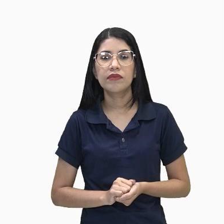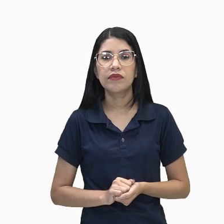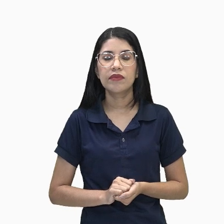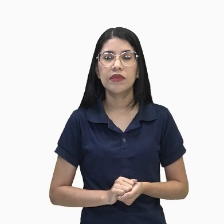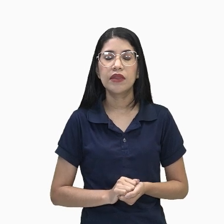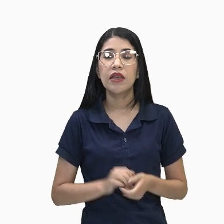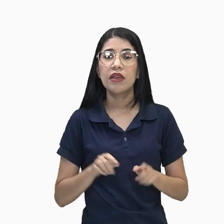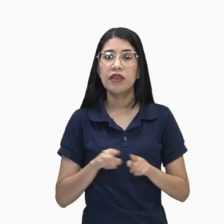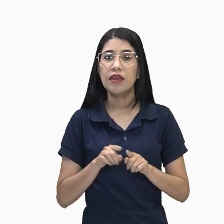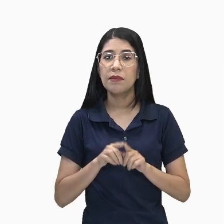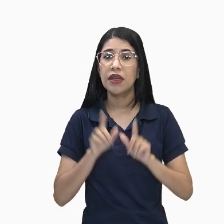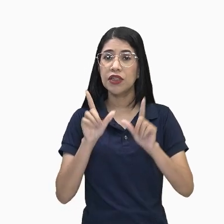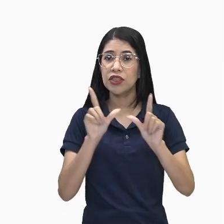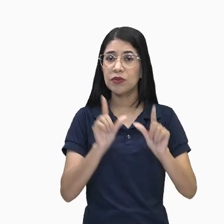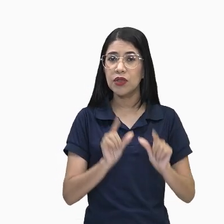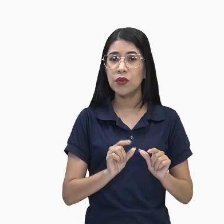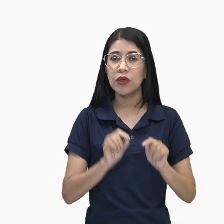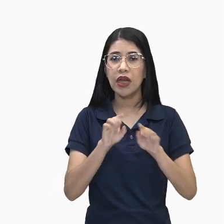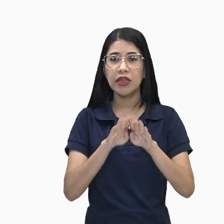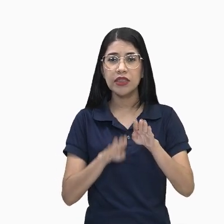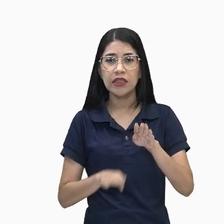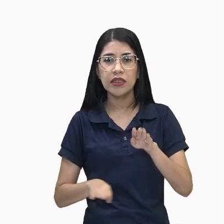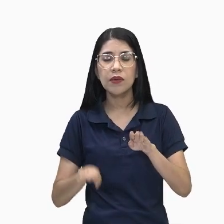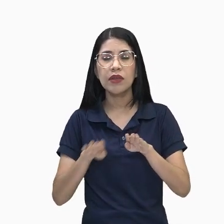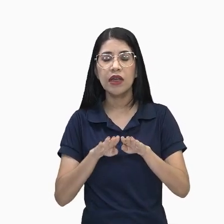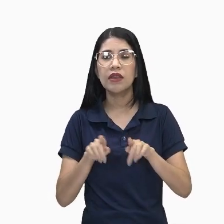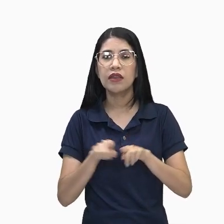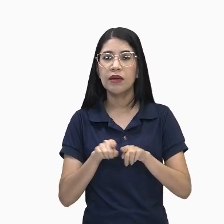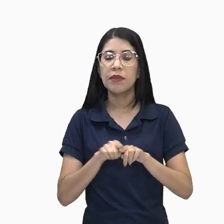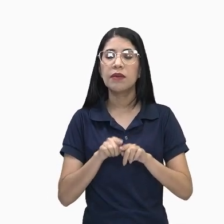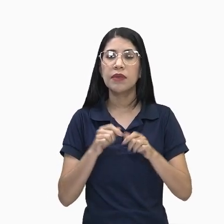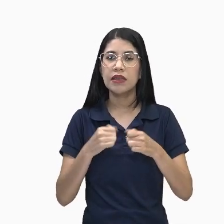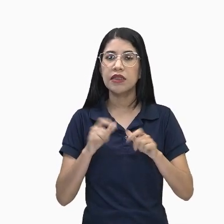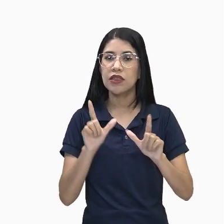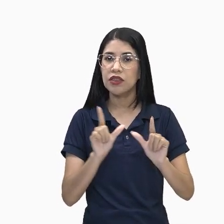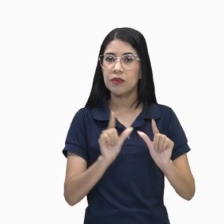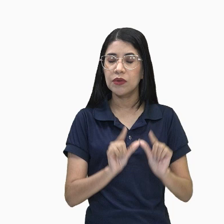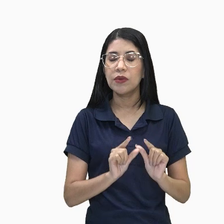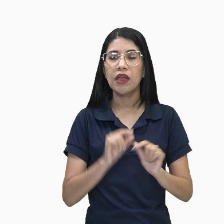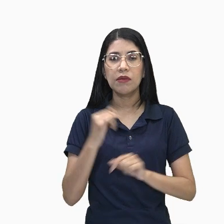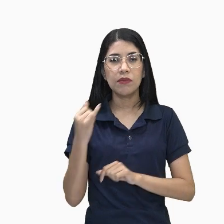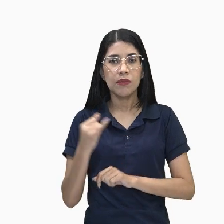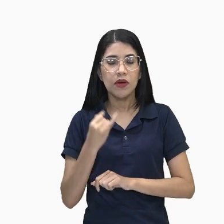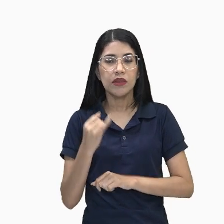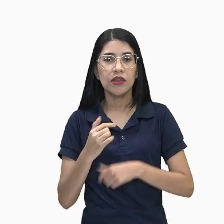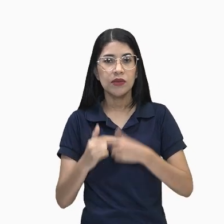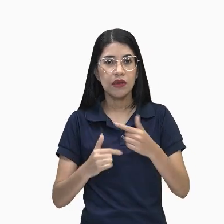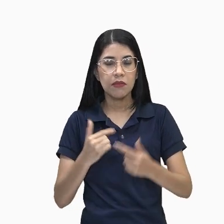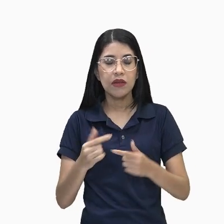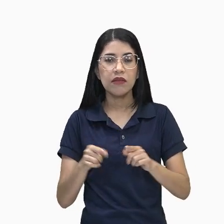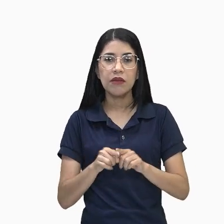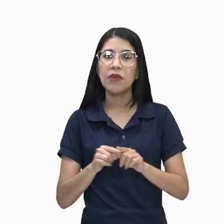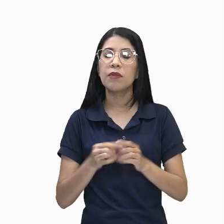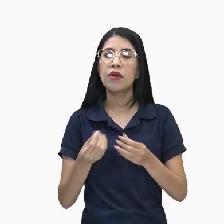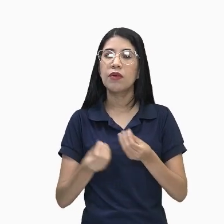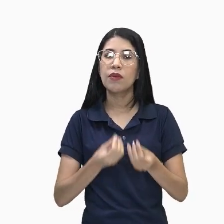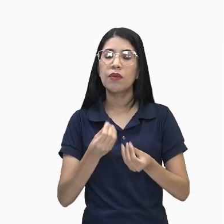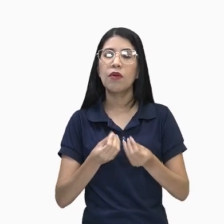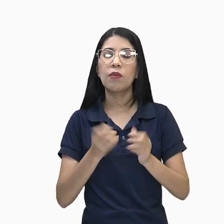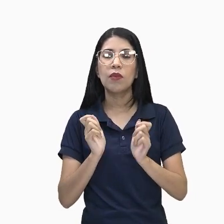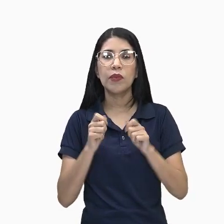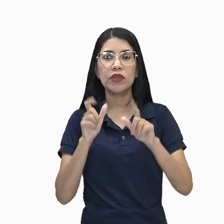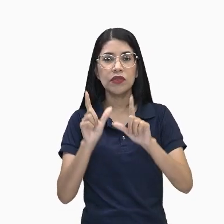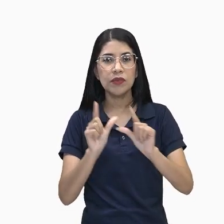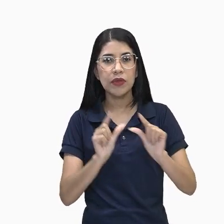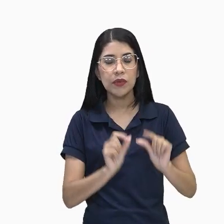A redução das desigualdades. O Estado tem um papel fundamental nesse processo de diminuição